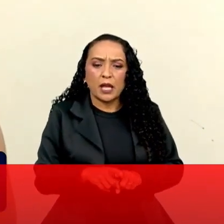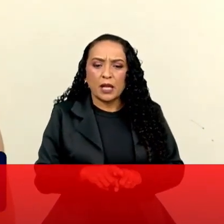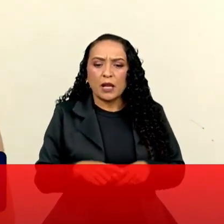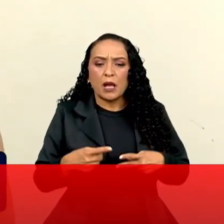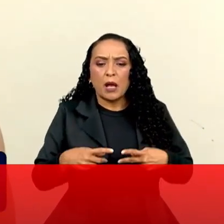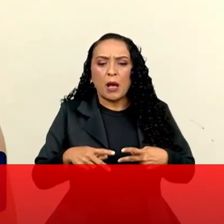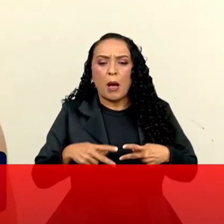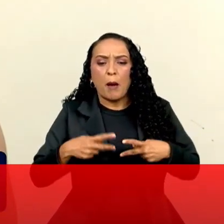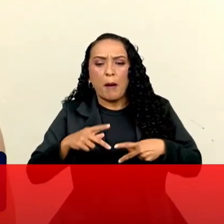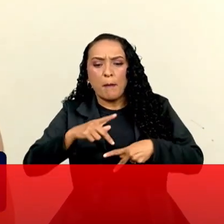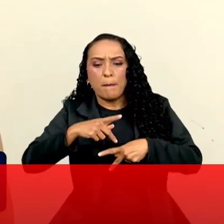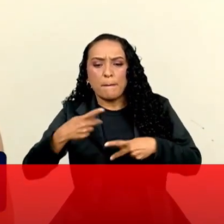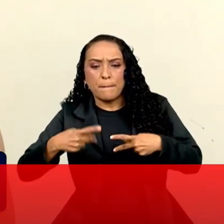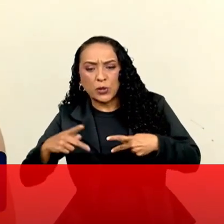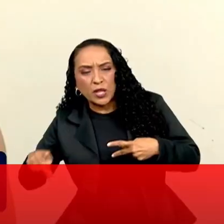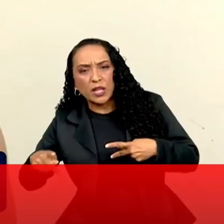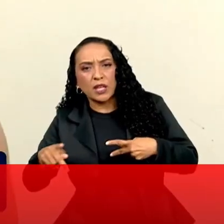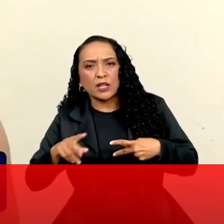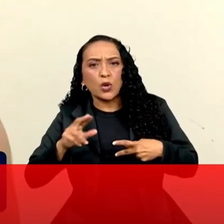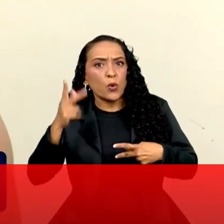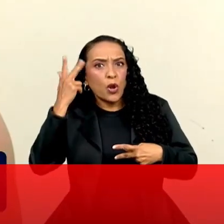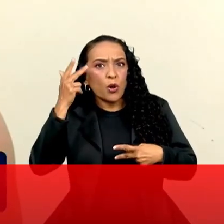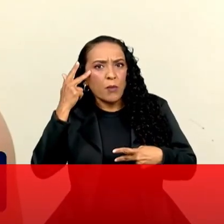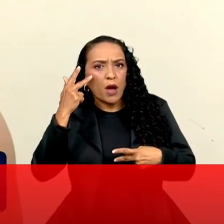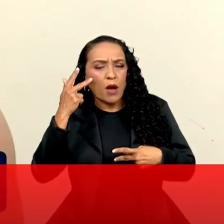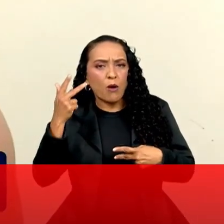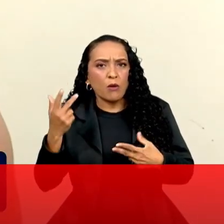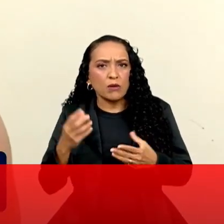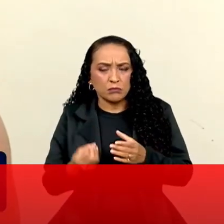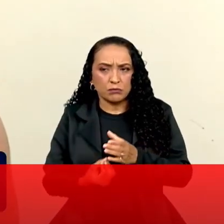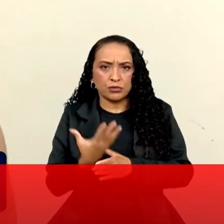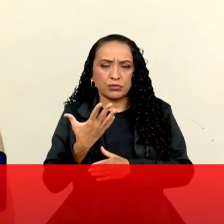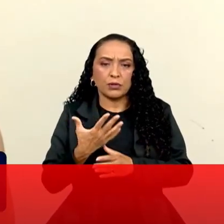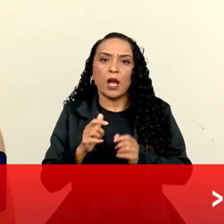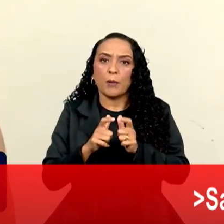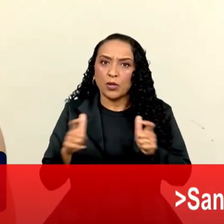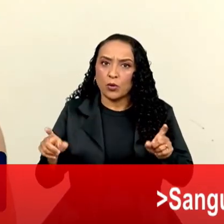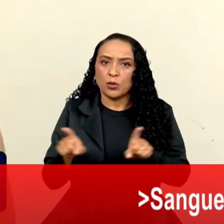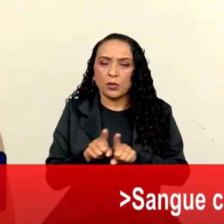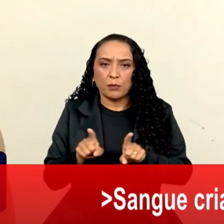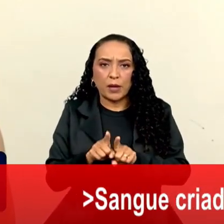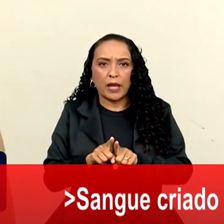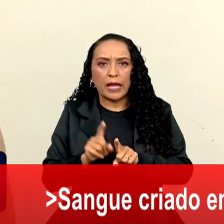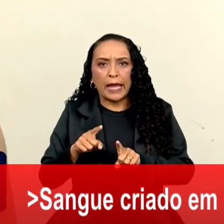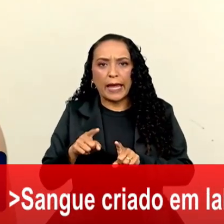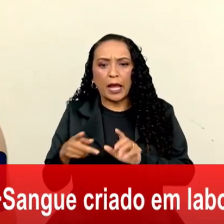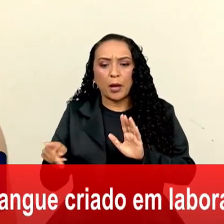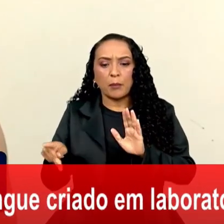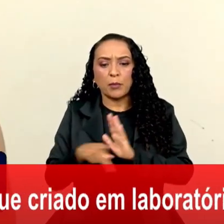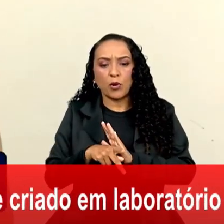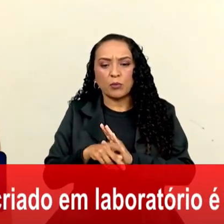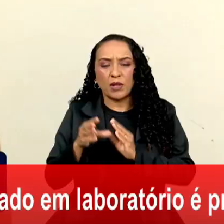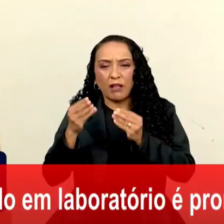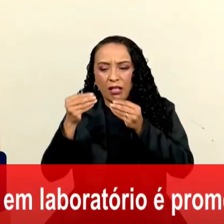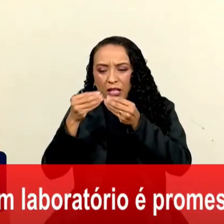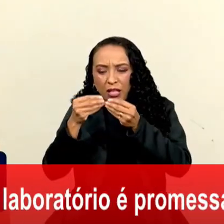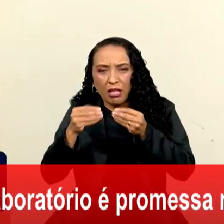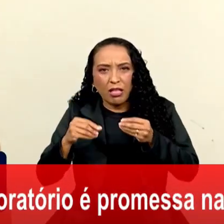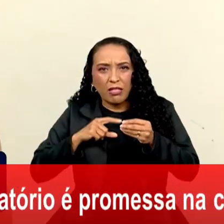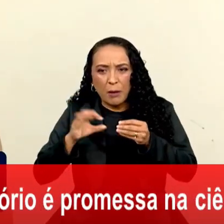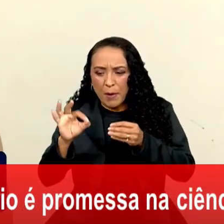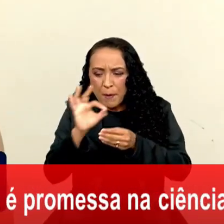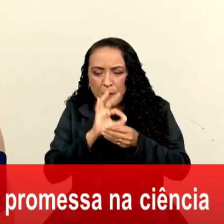de junção que não eram comuns aparecer nesse tecido aumentaram a expressão, que eram proteínas porosas, e também